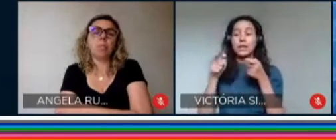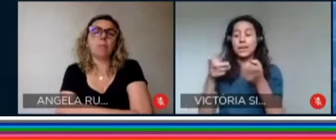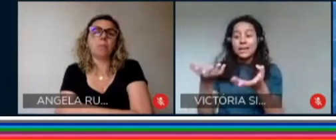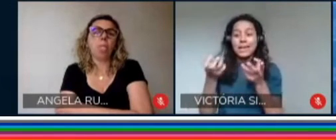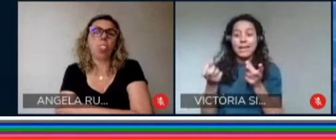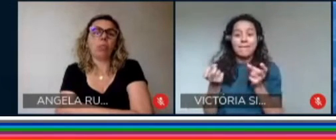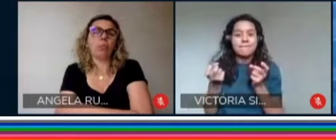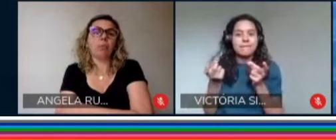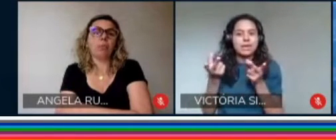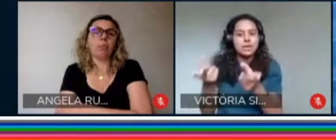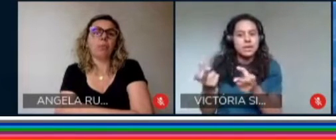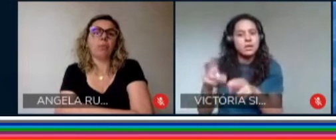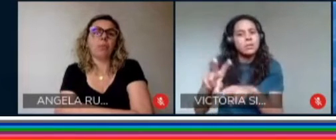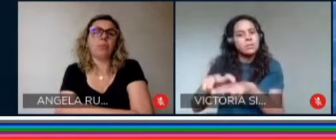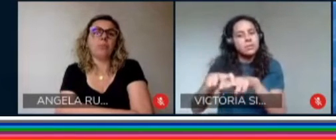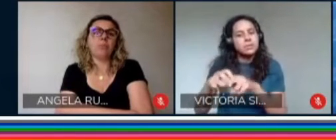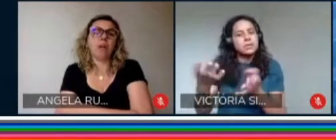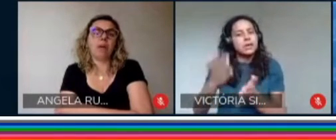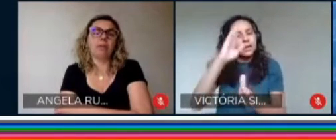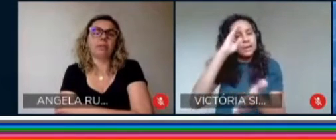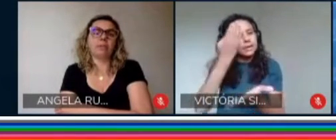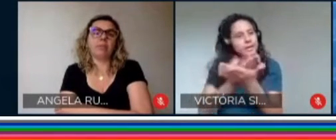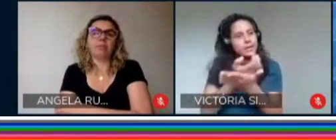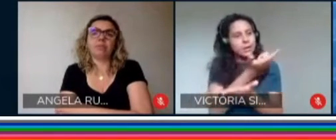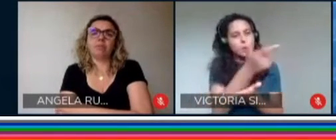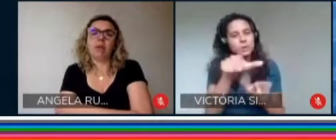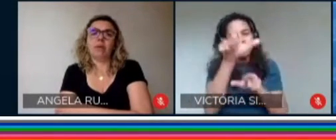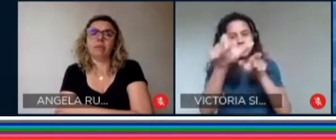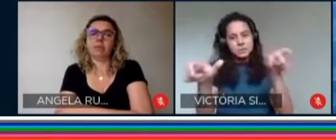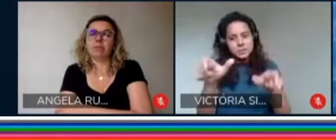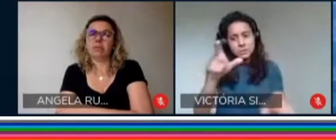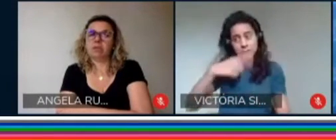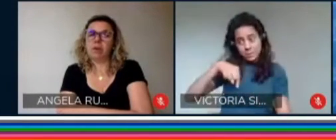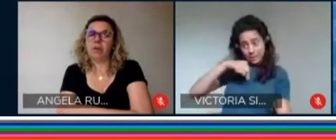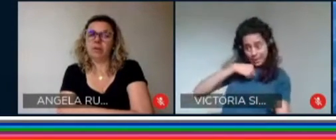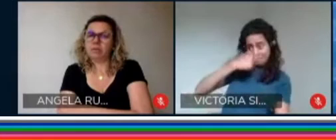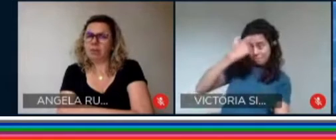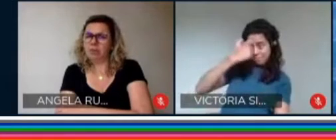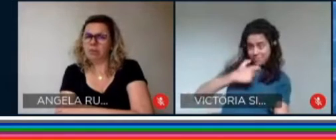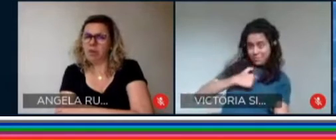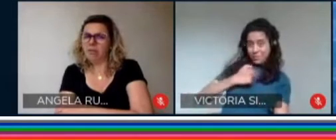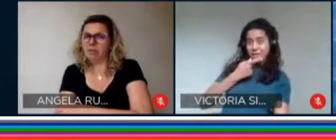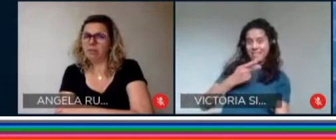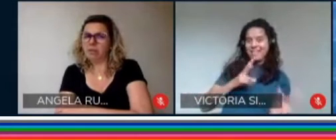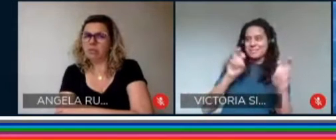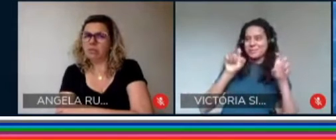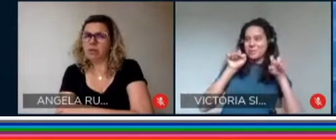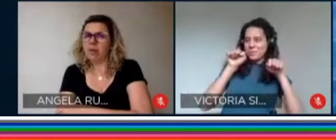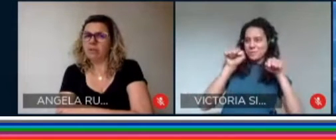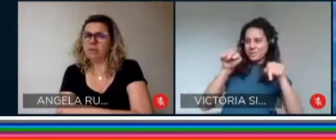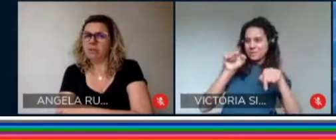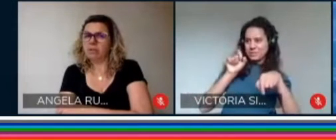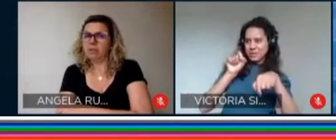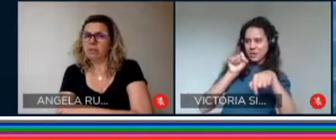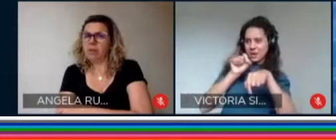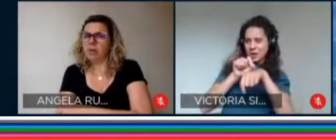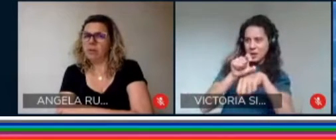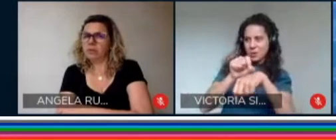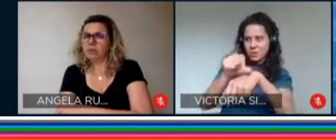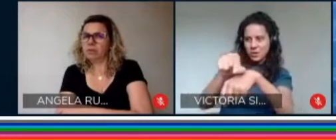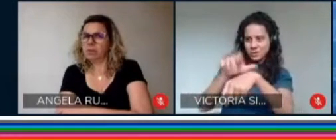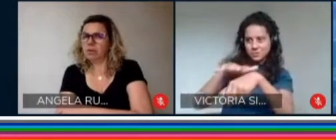consumidor, né? A gente vai adotar essa informação como creditável ou a gente vai ter um pé atrás,